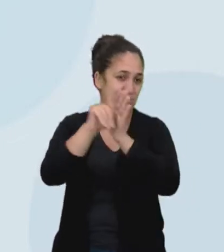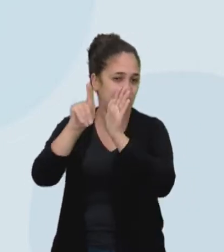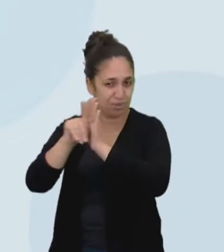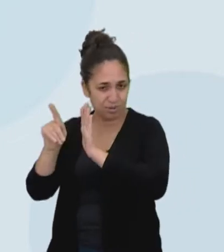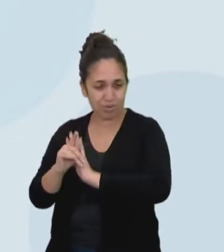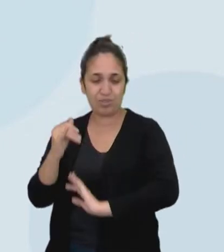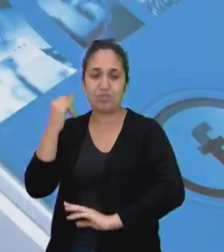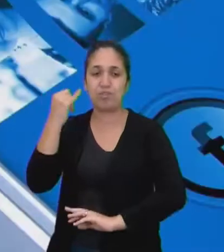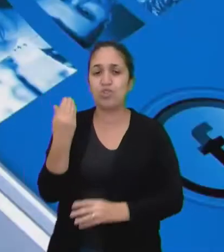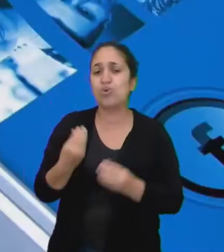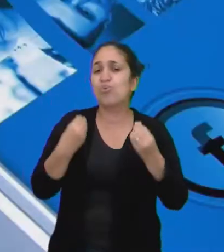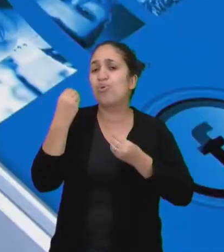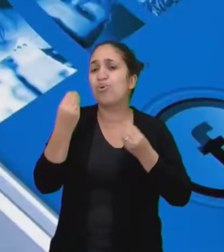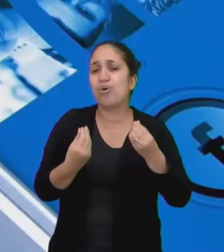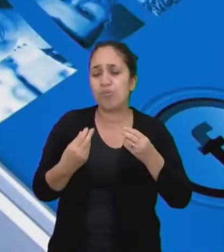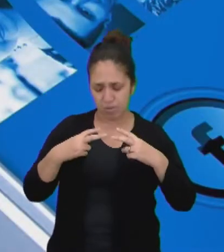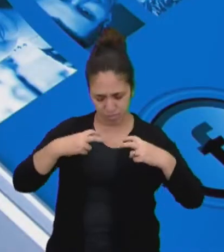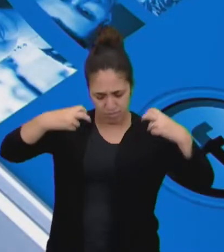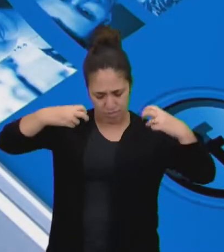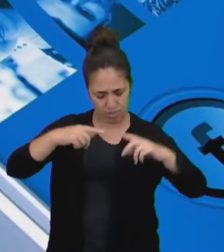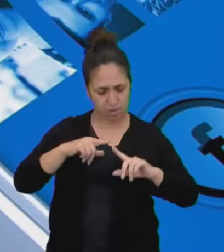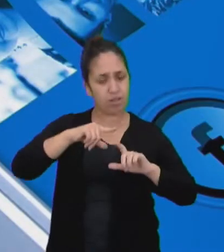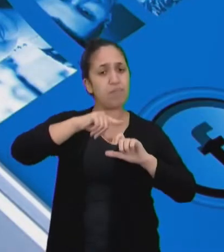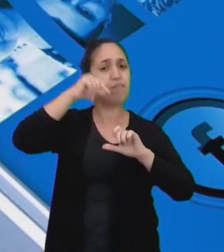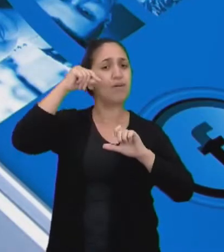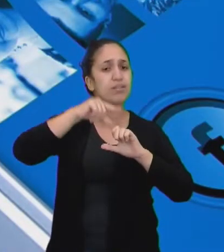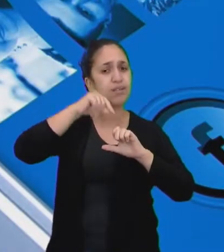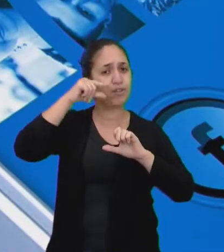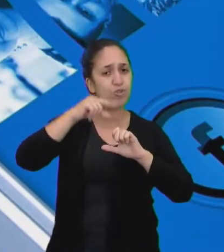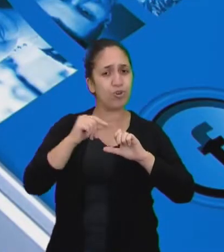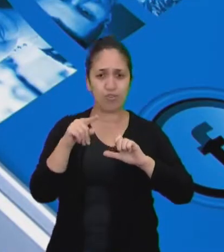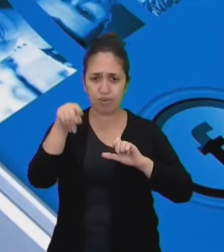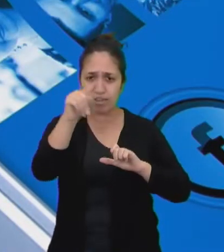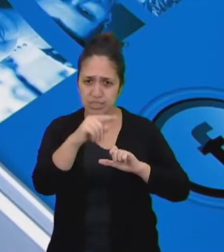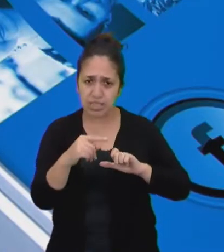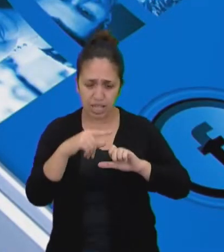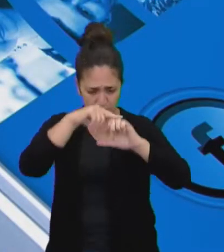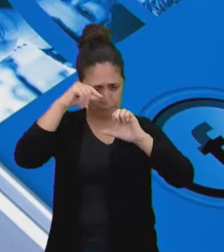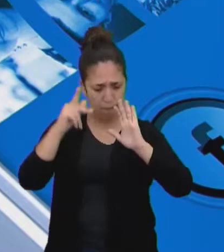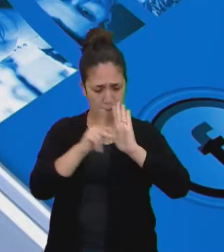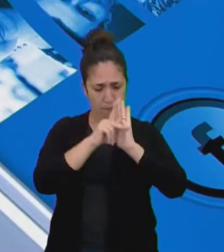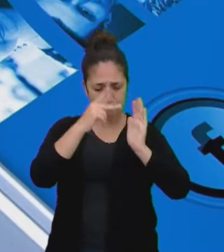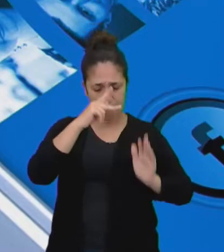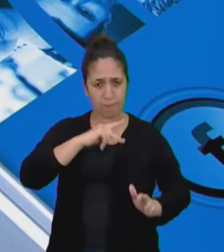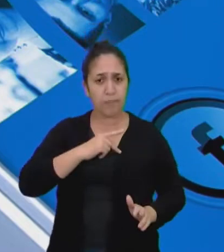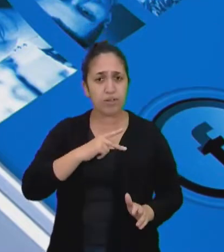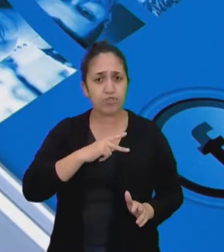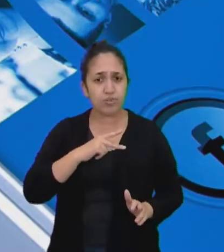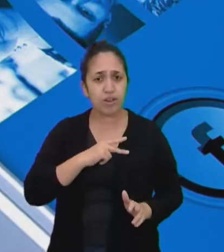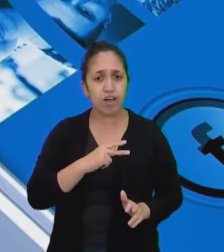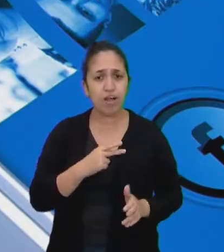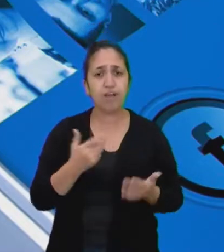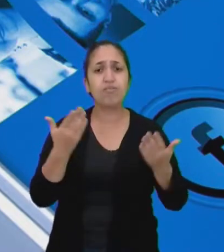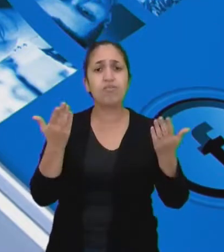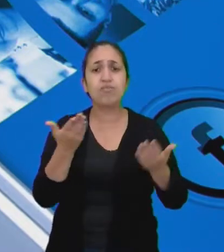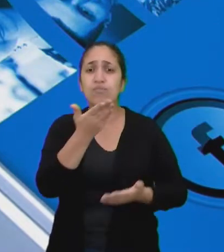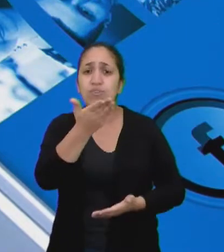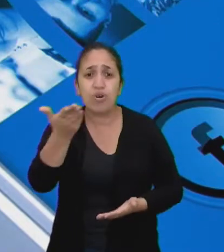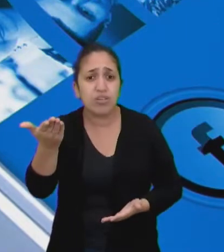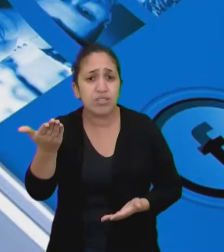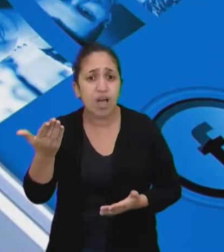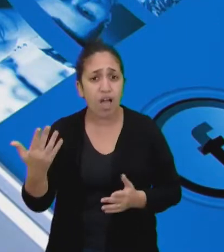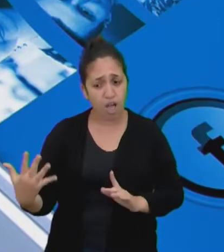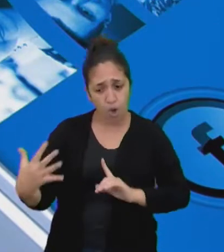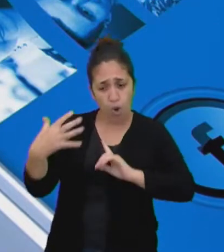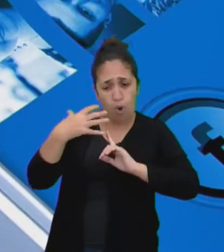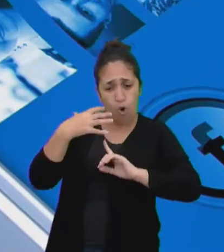como é que você se reconhece como empreendedor? Você já pensou que você é empreendedor de si mesmo? Então, você é o